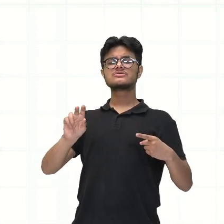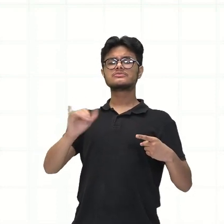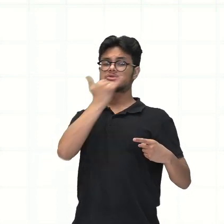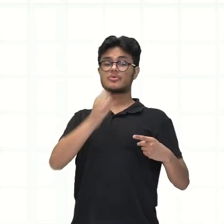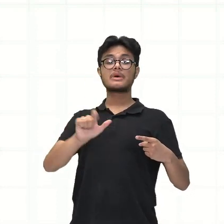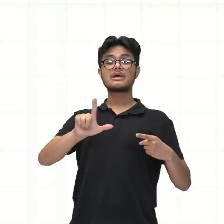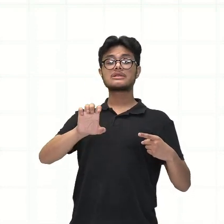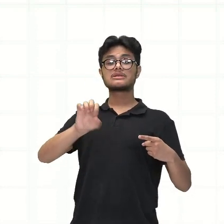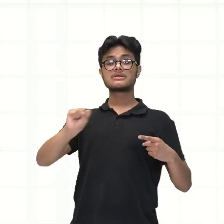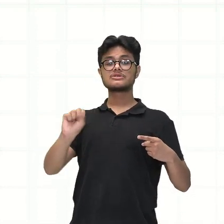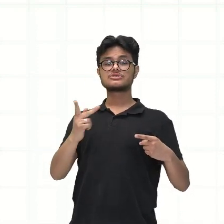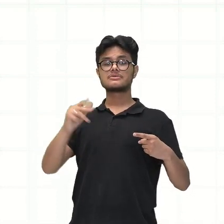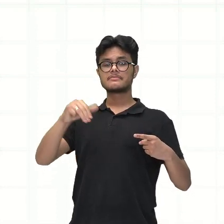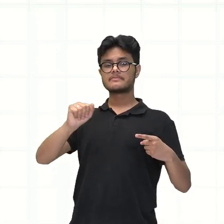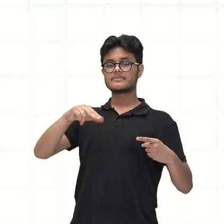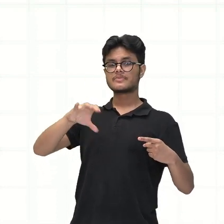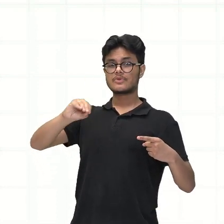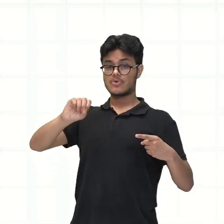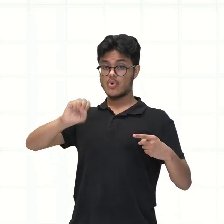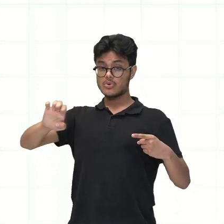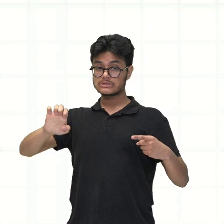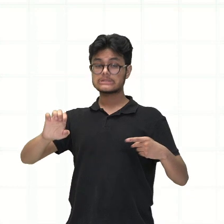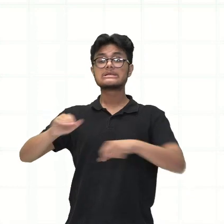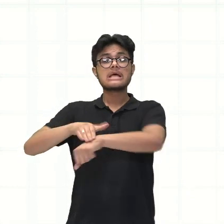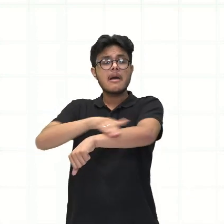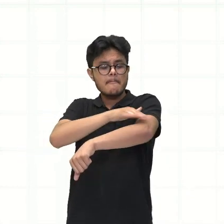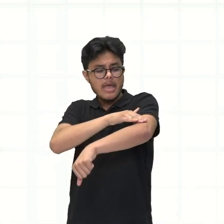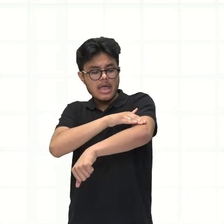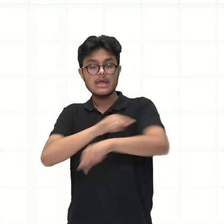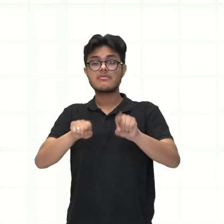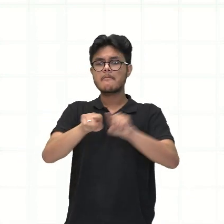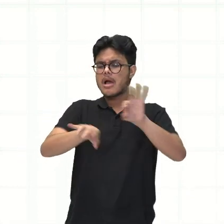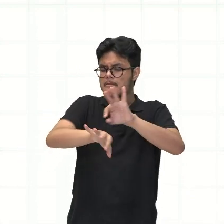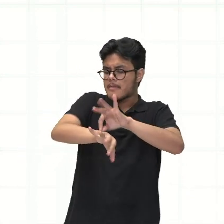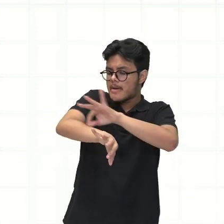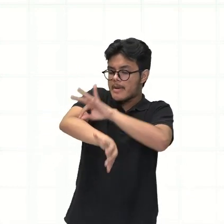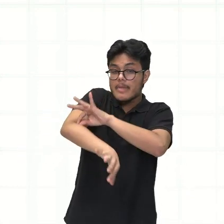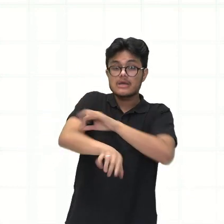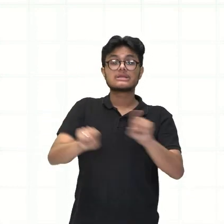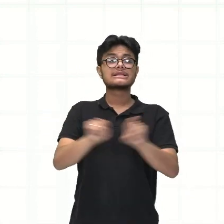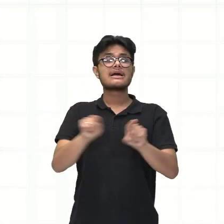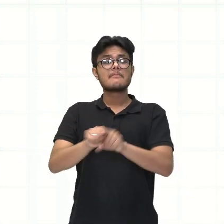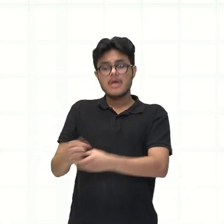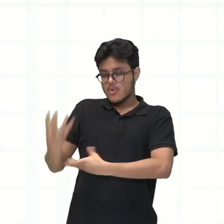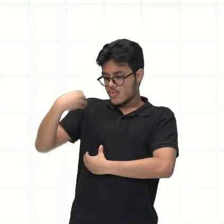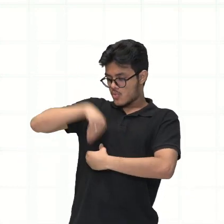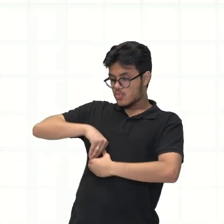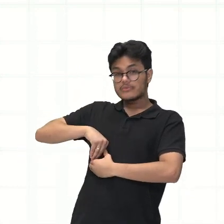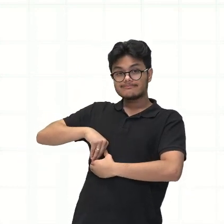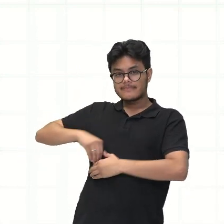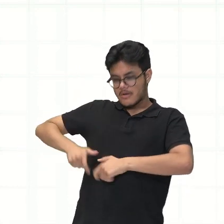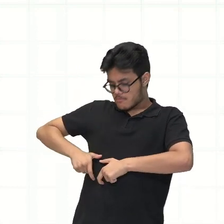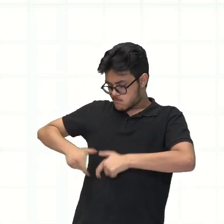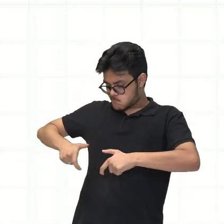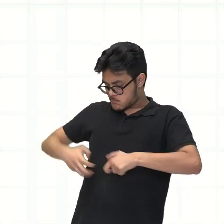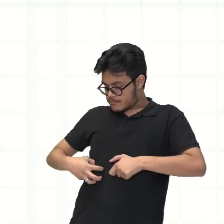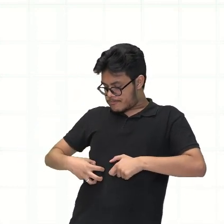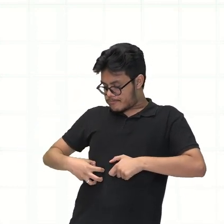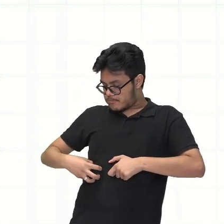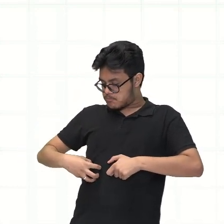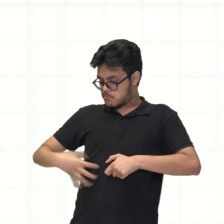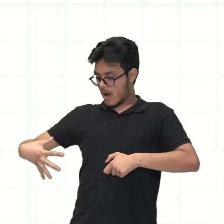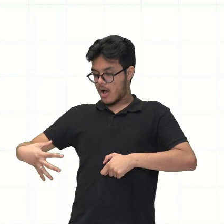na pele, e tem também a visceral, que já ocorre nos órgãos internos. A leishmaniose